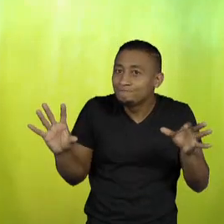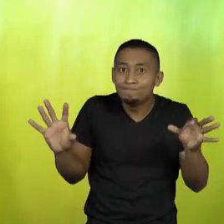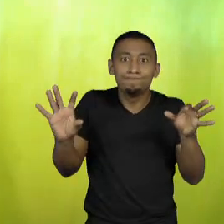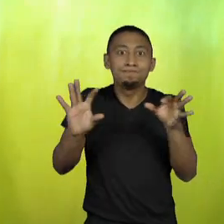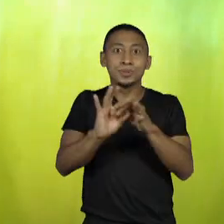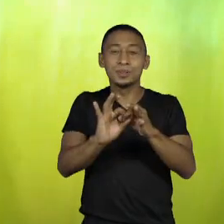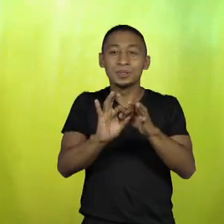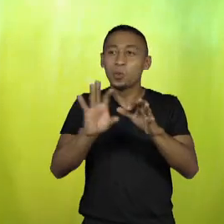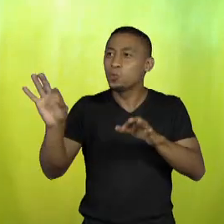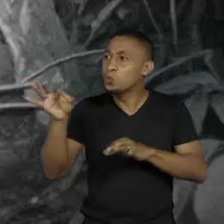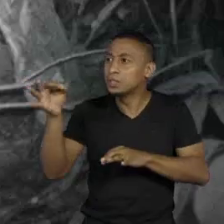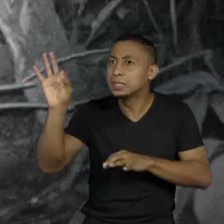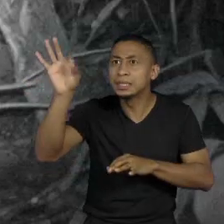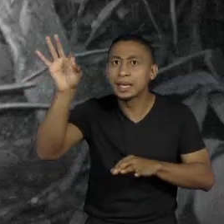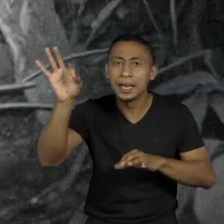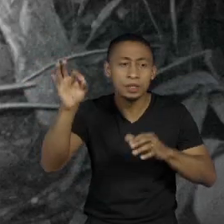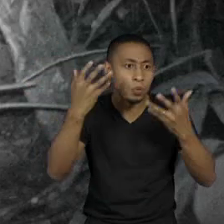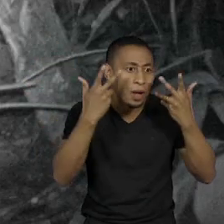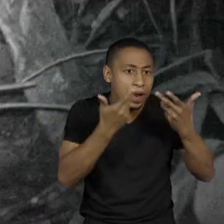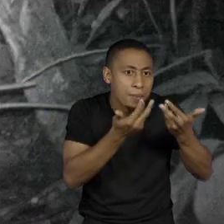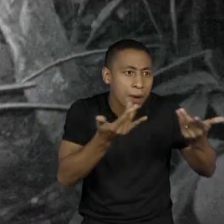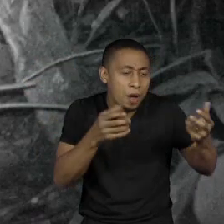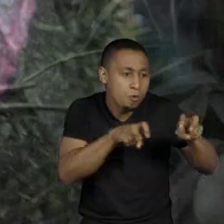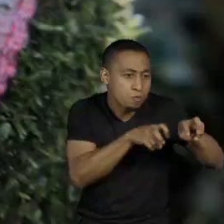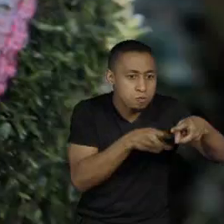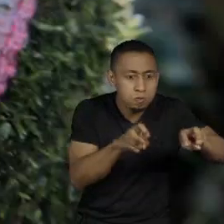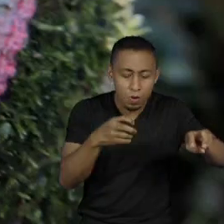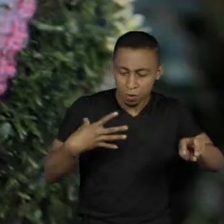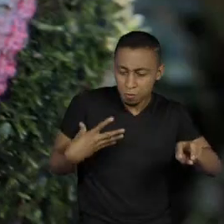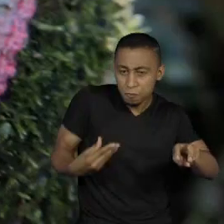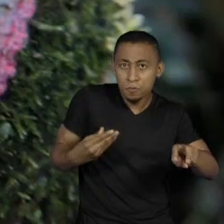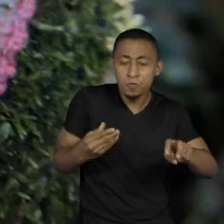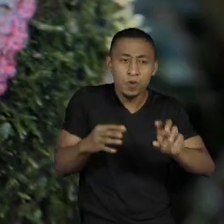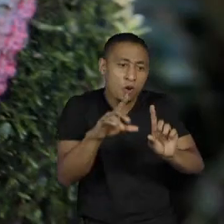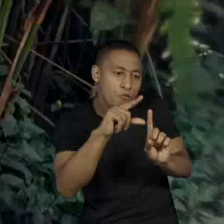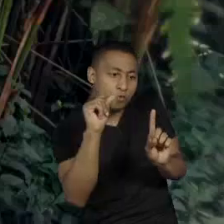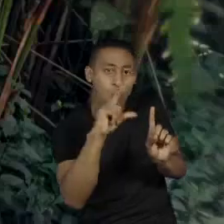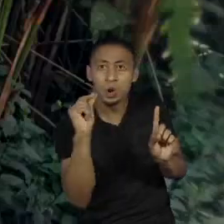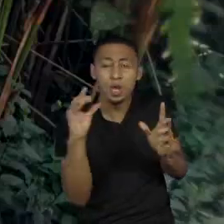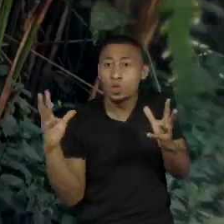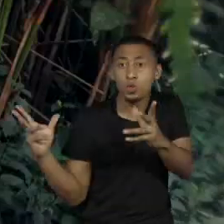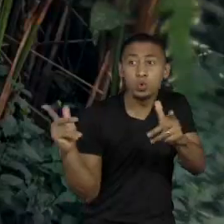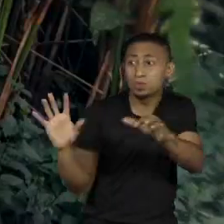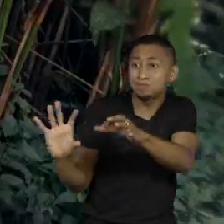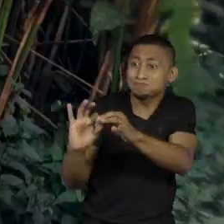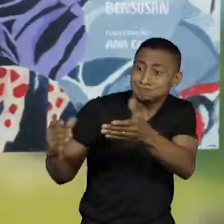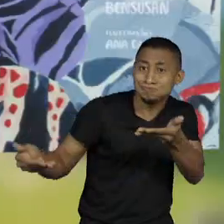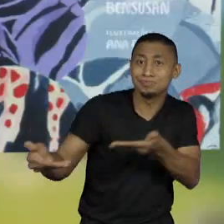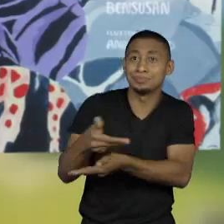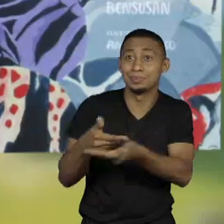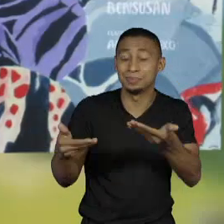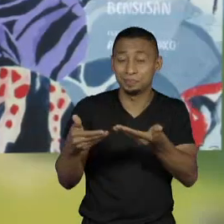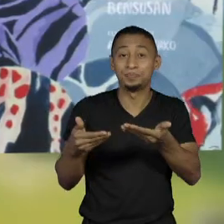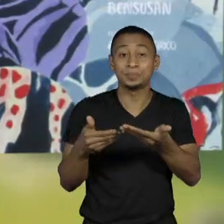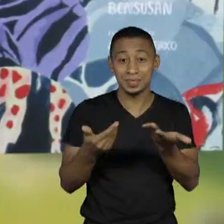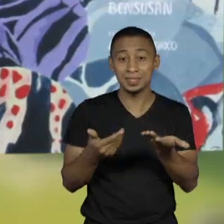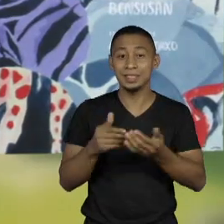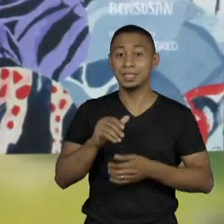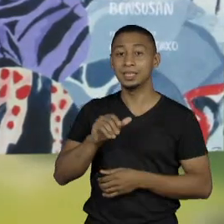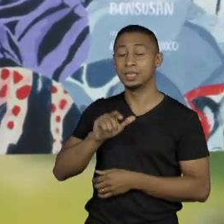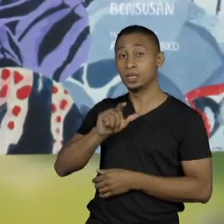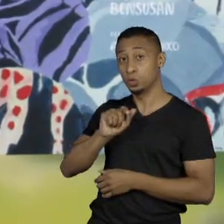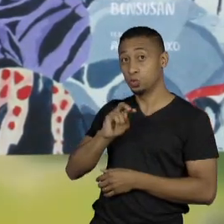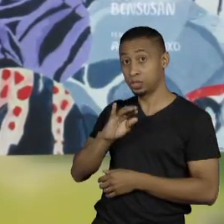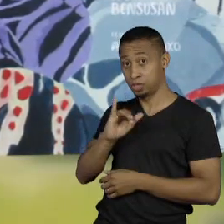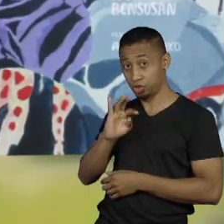Os insetos, os bichos, os mamíferos, as folhas, tudo. Nurit escreve livros para crianças e